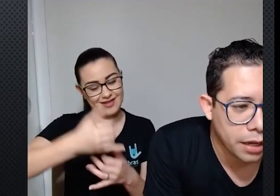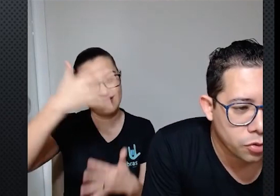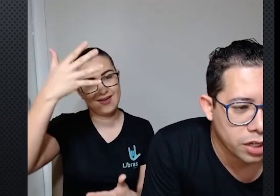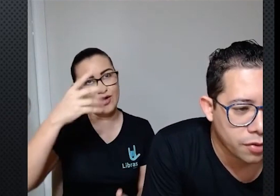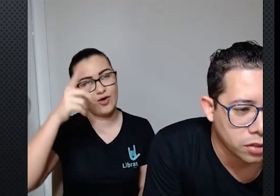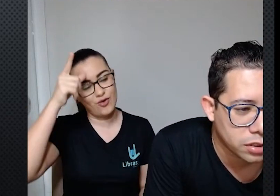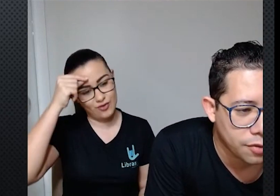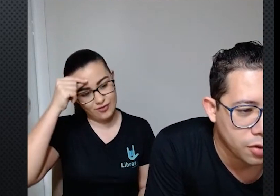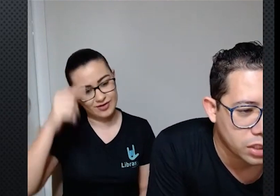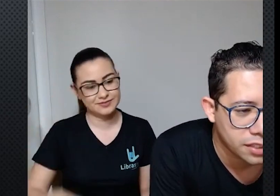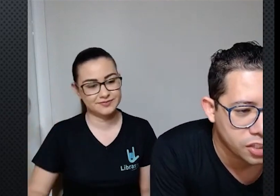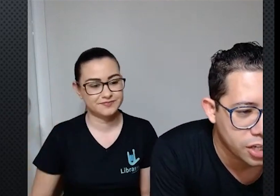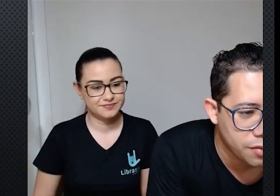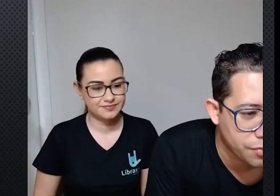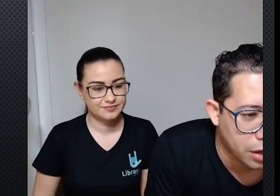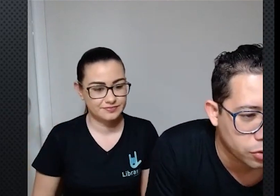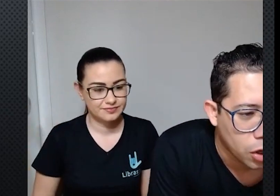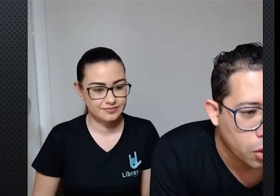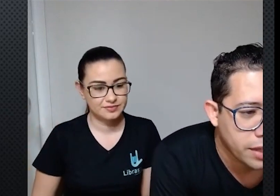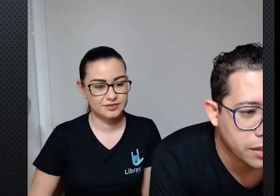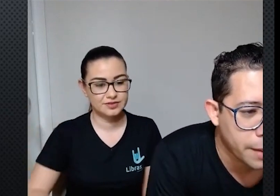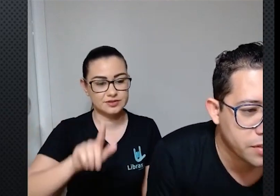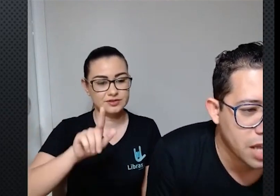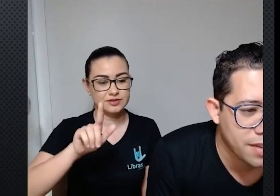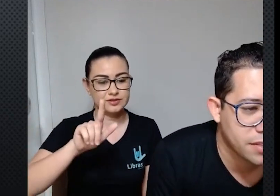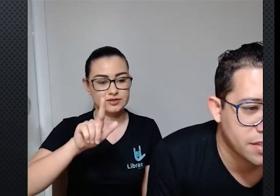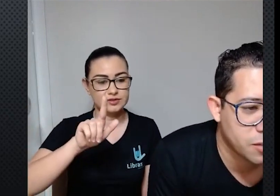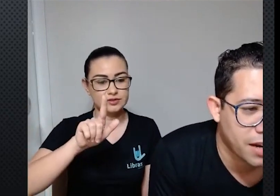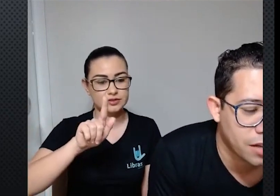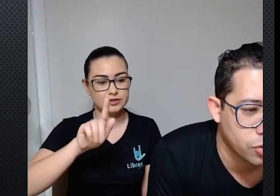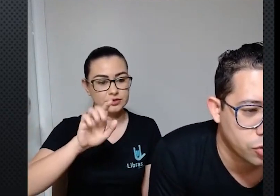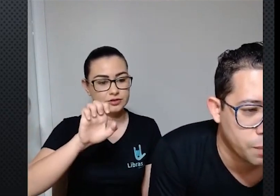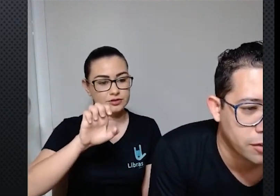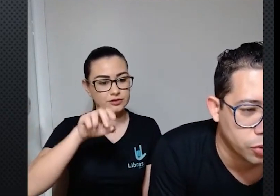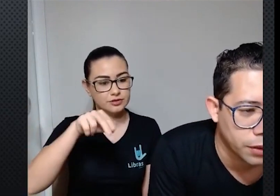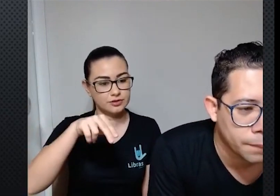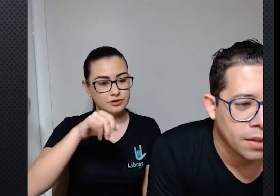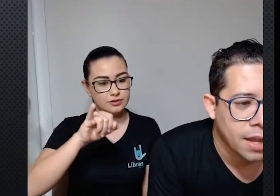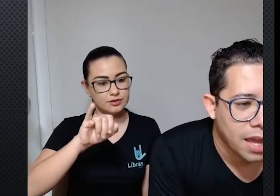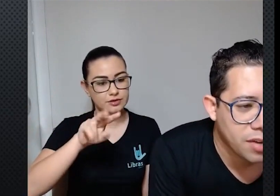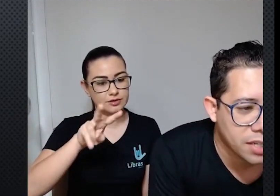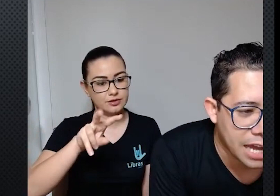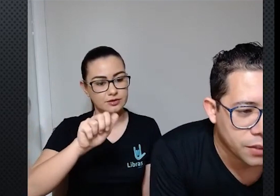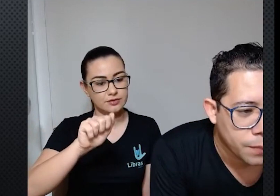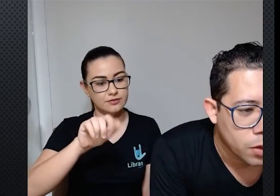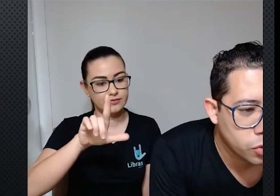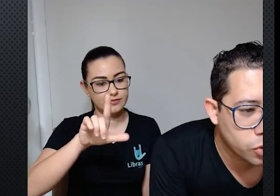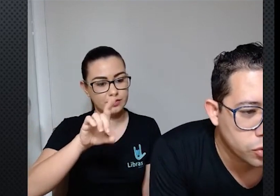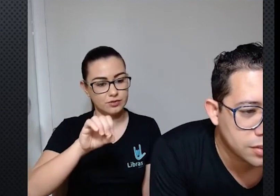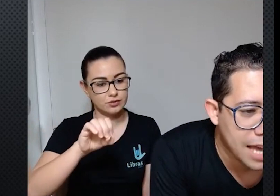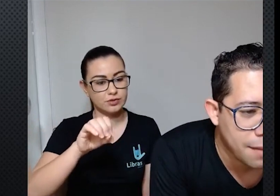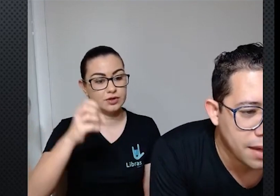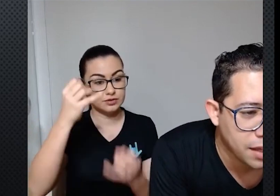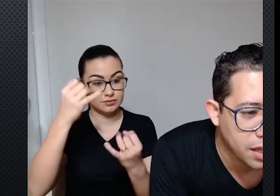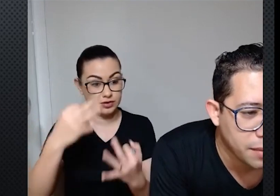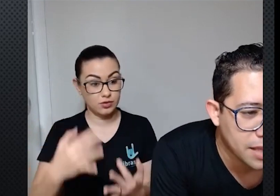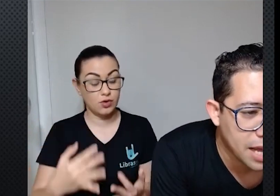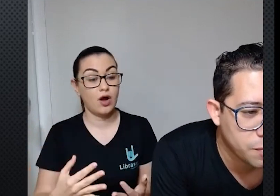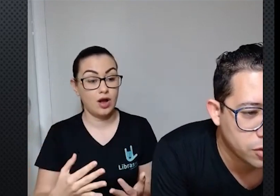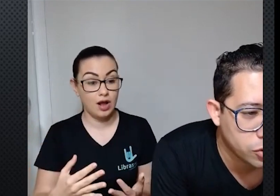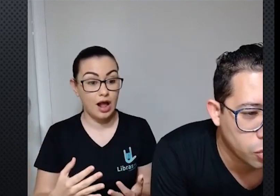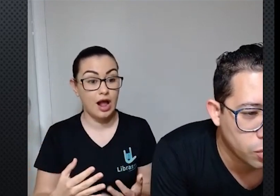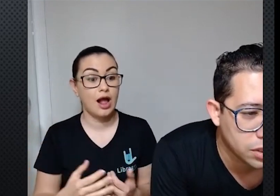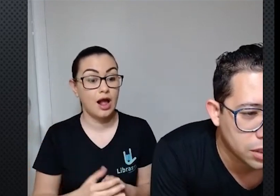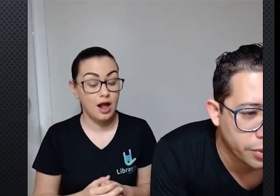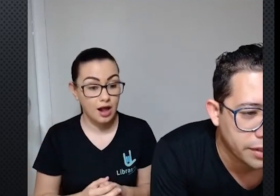Muito bem. O Genivaldo escreveu assim, Genivaldo. O intérprete deve assistir às pregações do pastor. É verdade. Os surdos sabem imitar